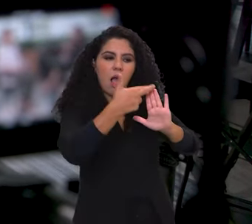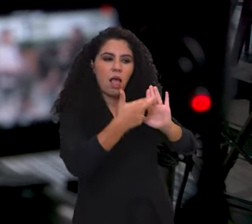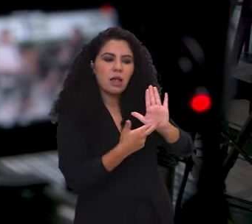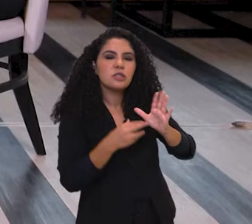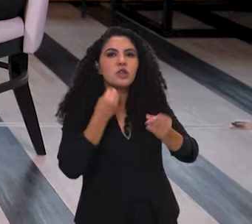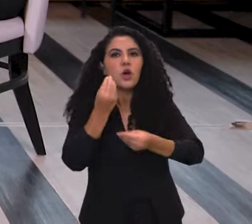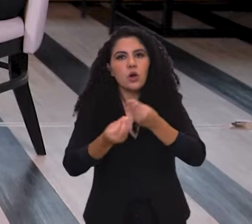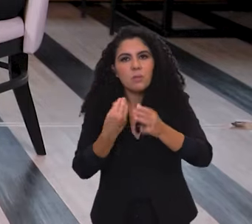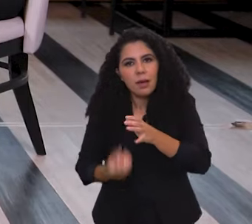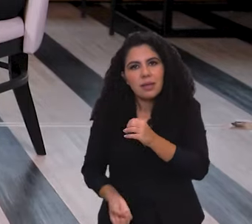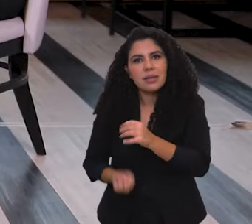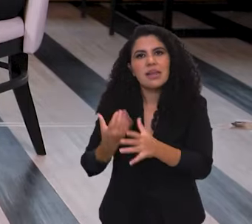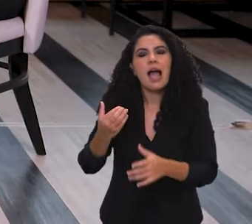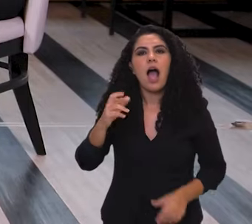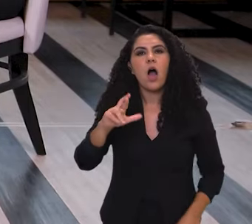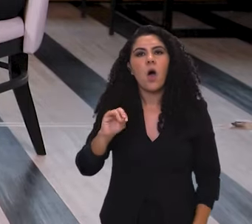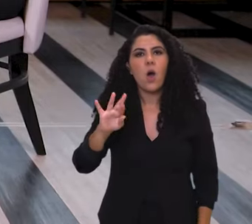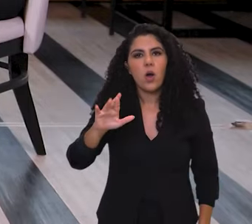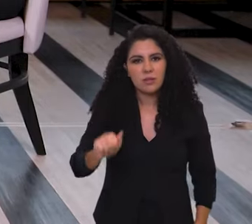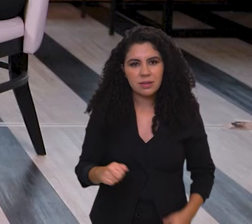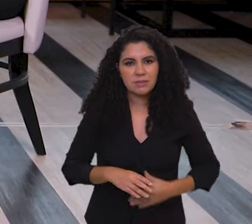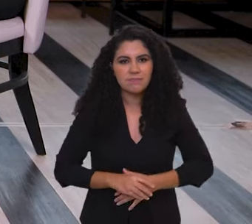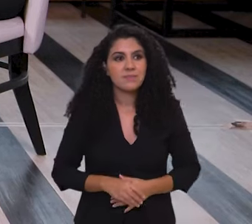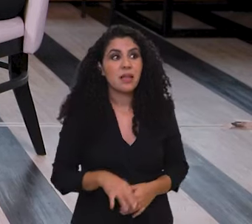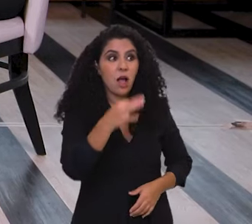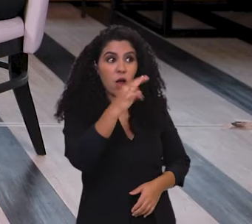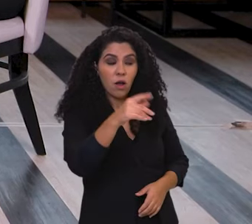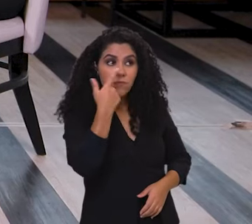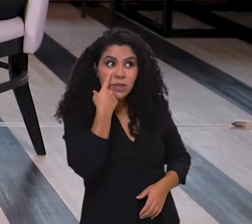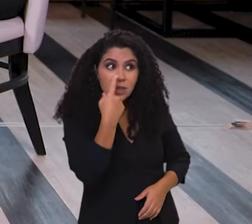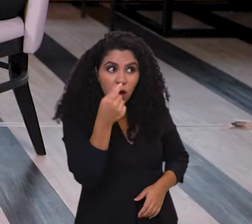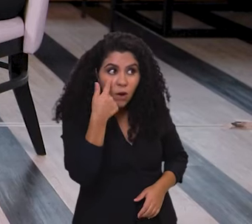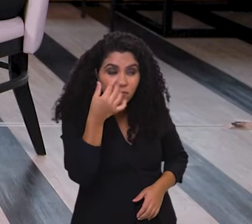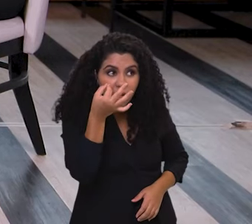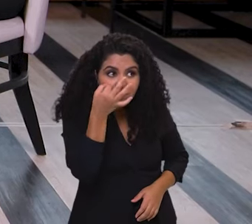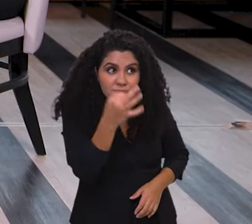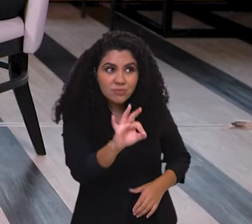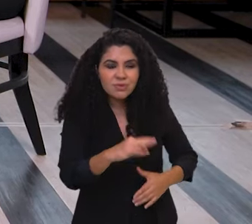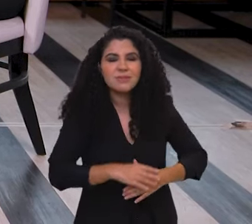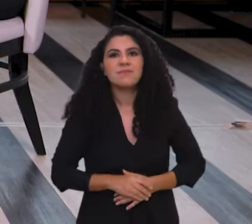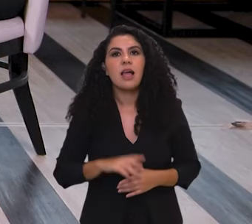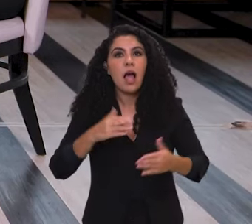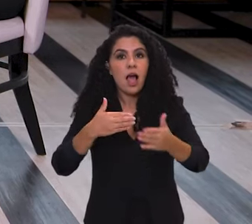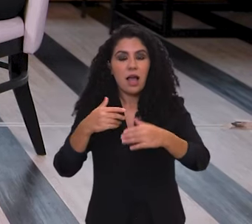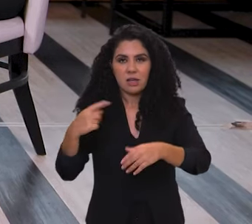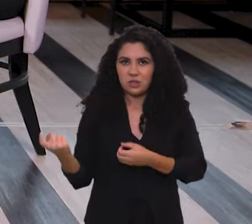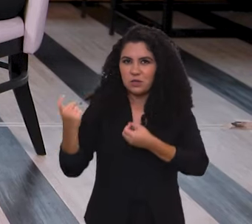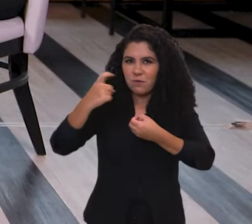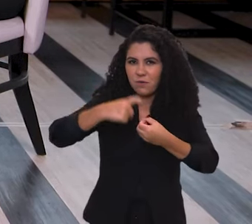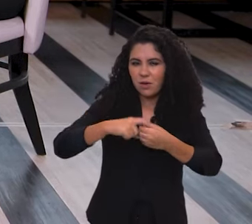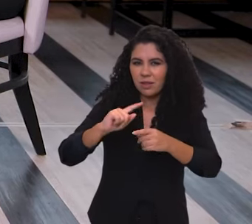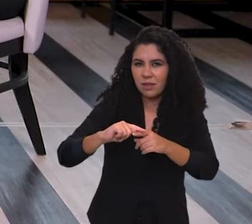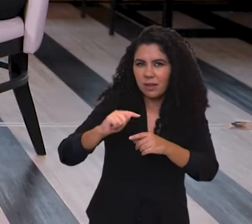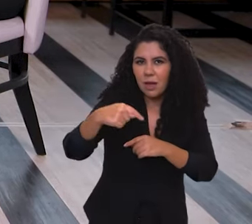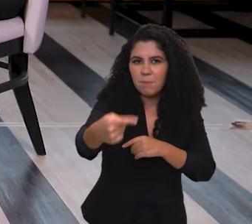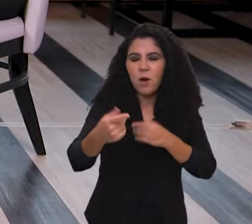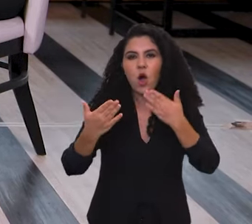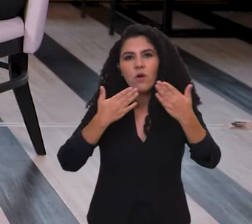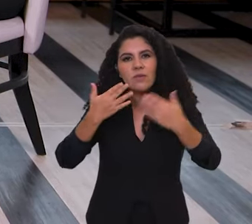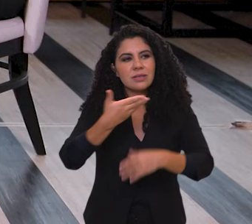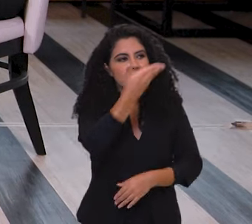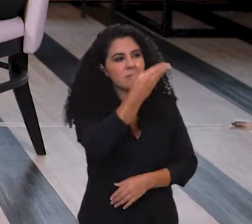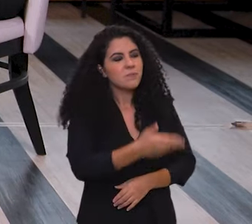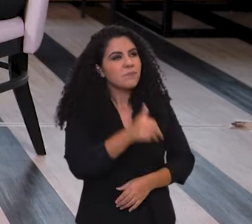e aí implantar uma rota. Tá certo. Produtores, fiquem de olho então, hein? Exatamente. A gente volta já já com a nossa conversa aqui